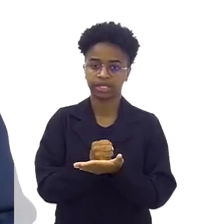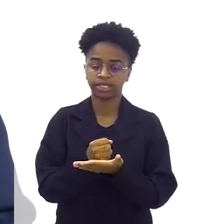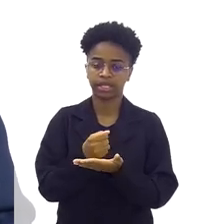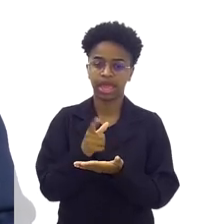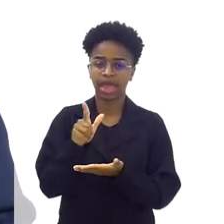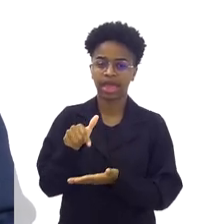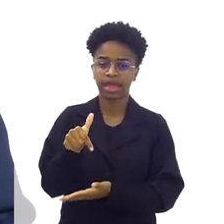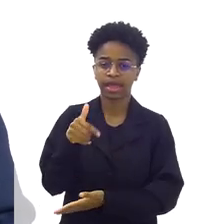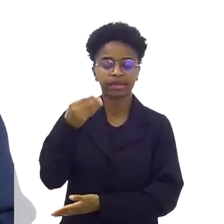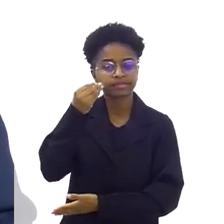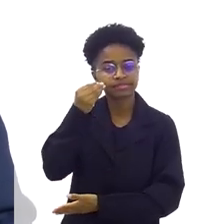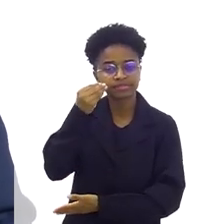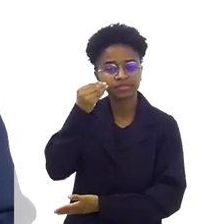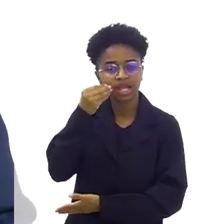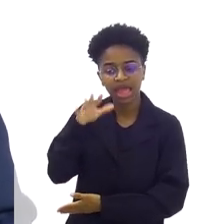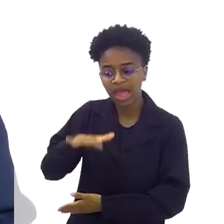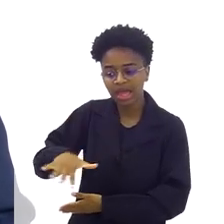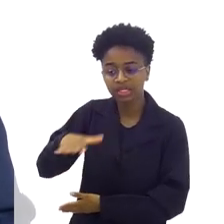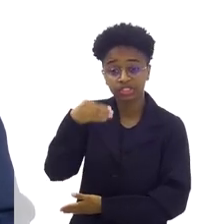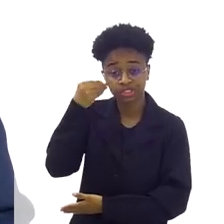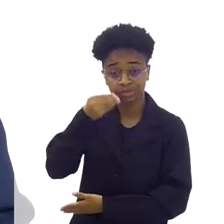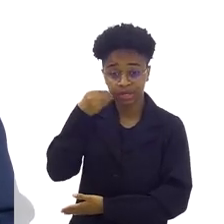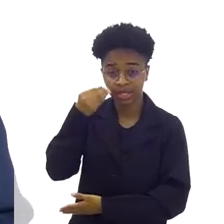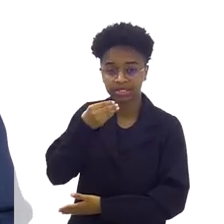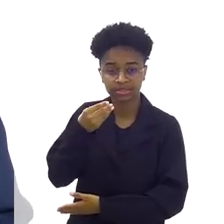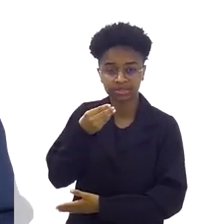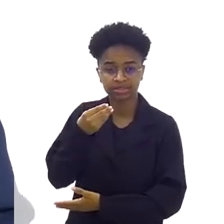é uma tentativa de tornar aquela